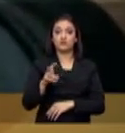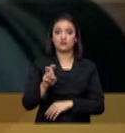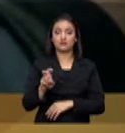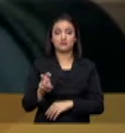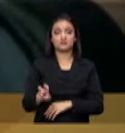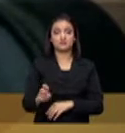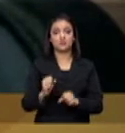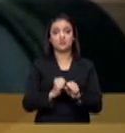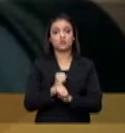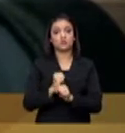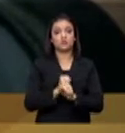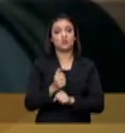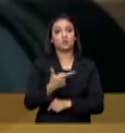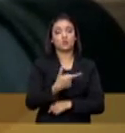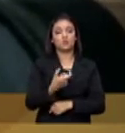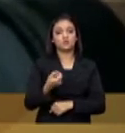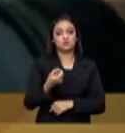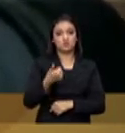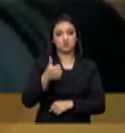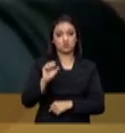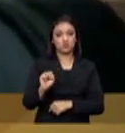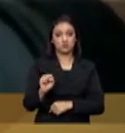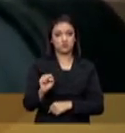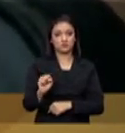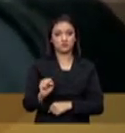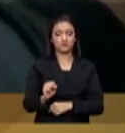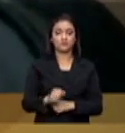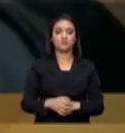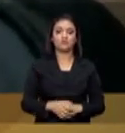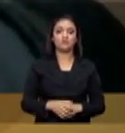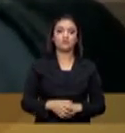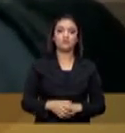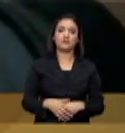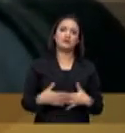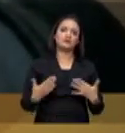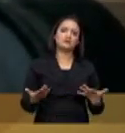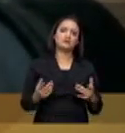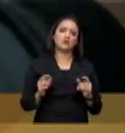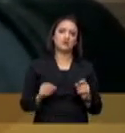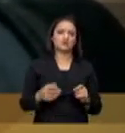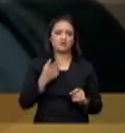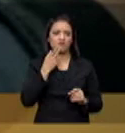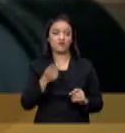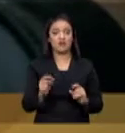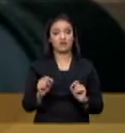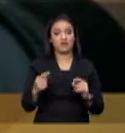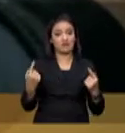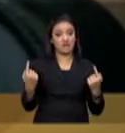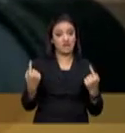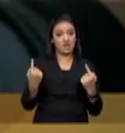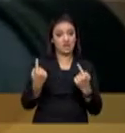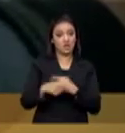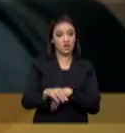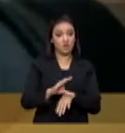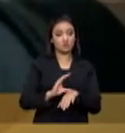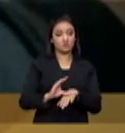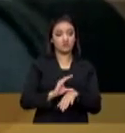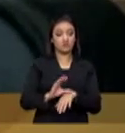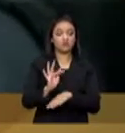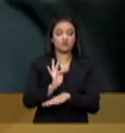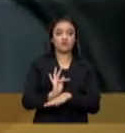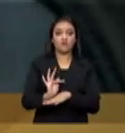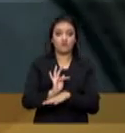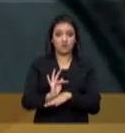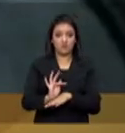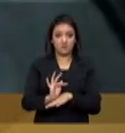14.045, de 2018. Por isso, seja porque se alega inconstitucionalidade formal em